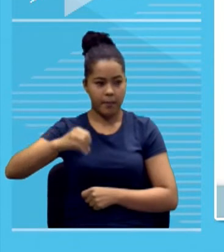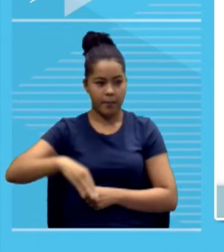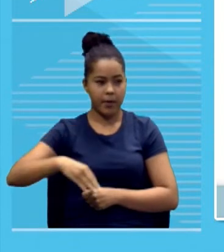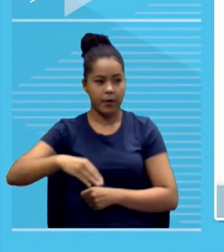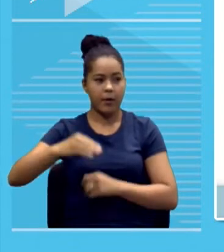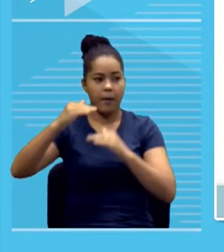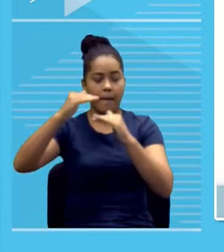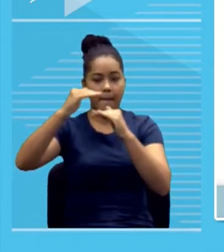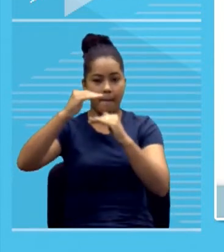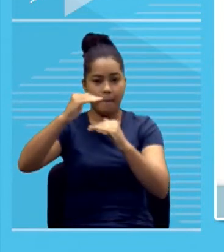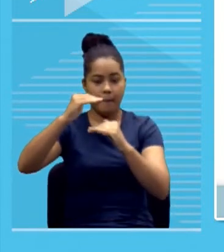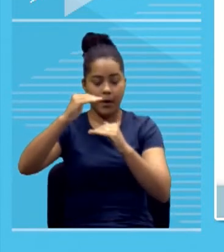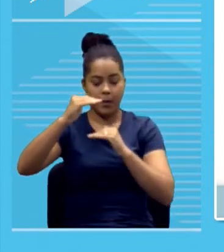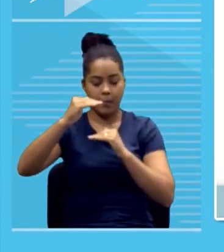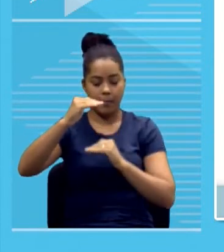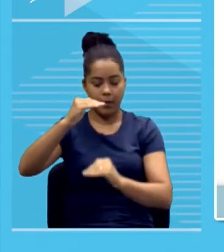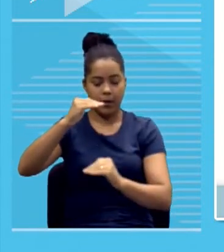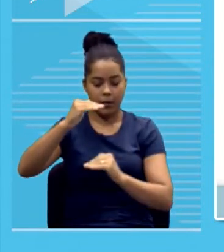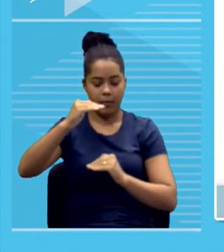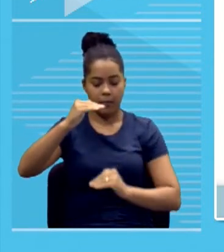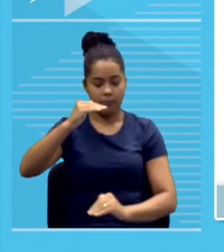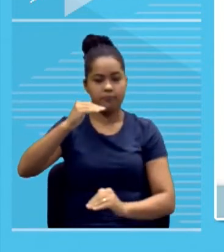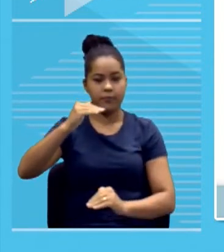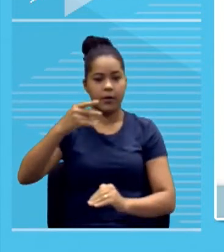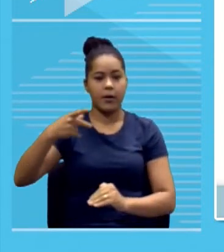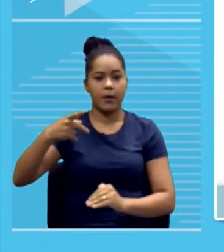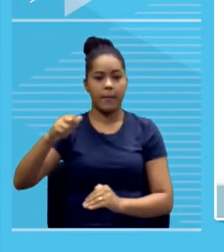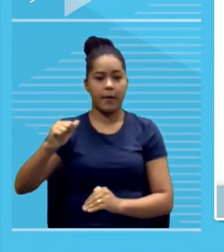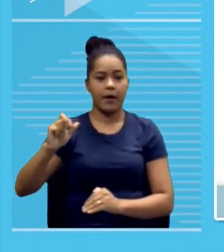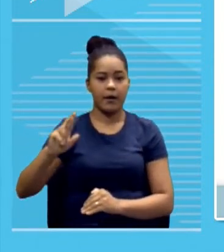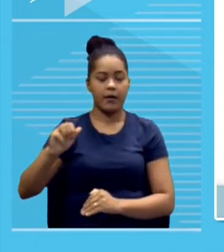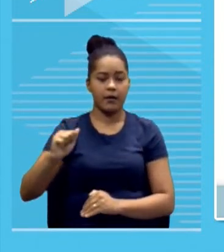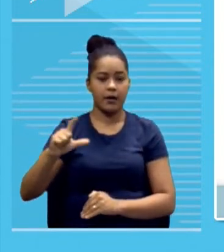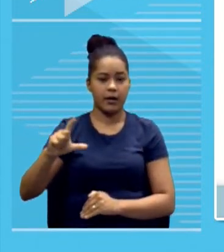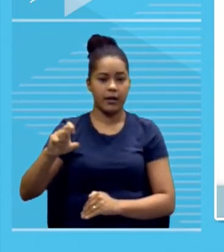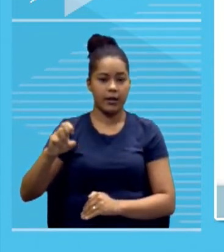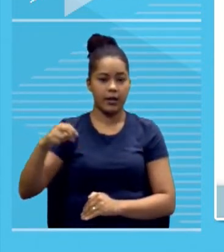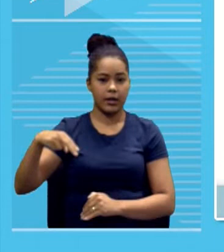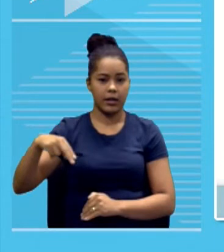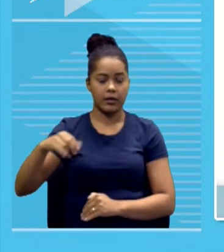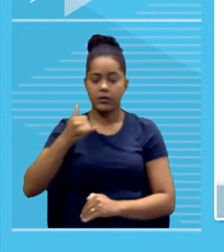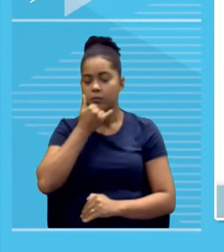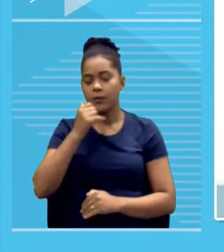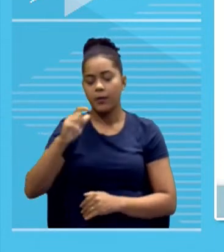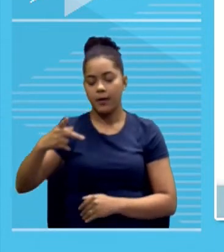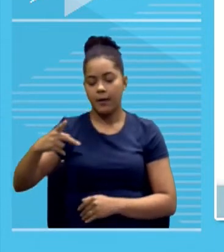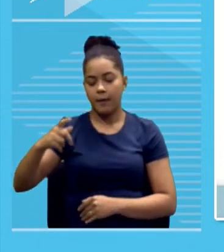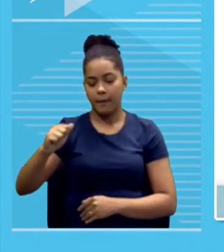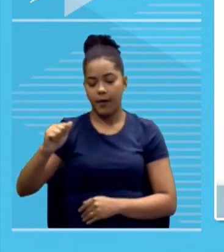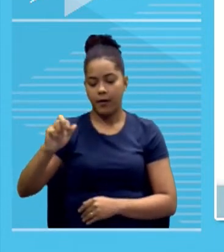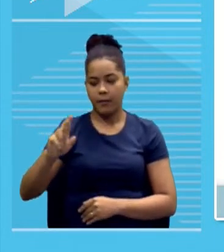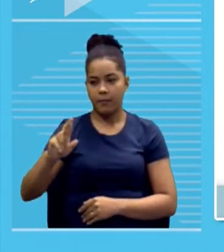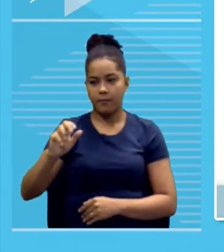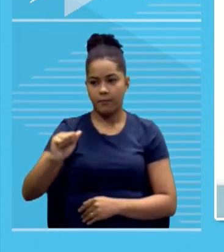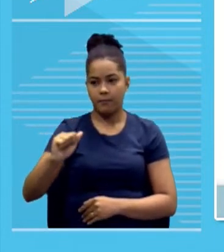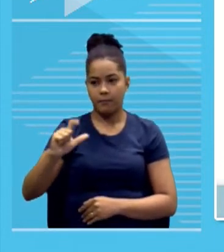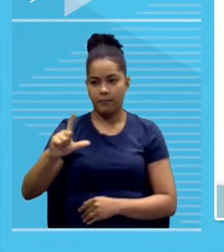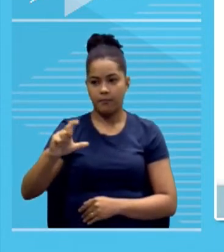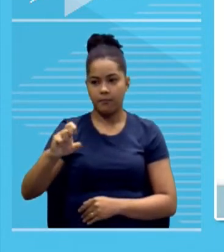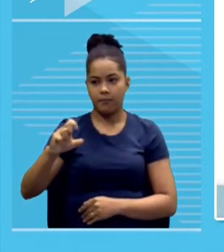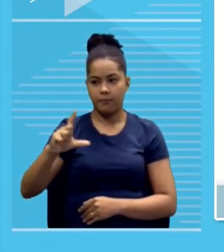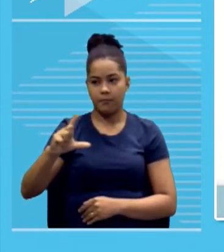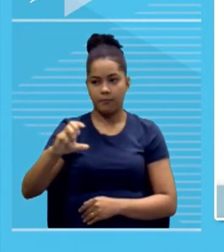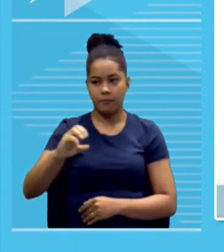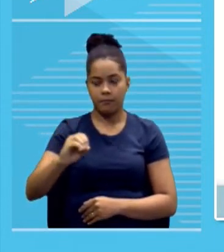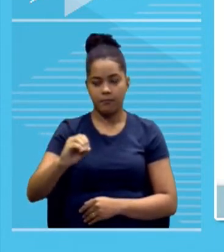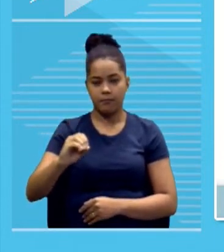paralelo. Olha como é nossa representação esquemática e quanto equivale o final dos equivalentes, né? O circuito final. Peguei